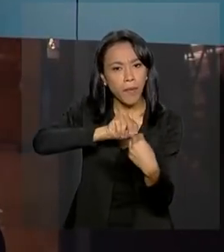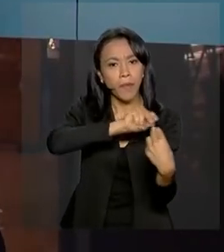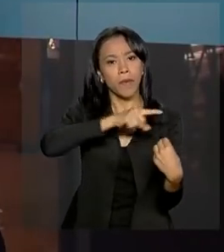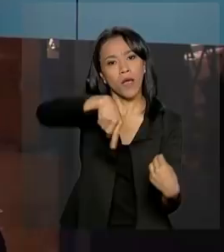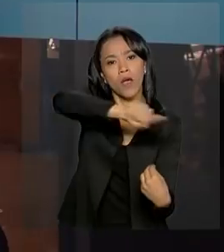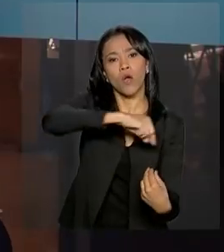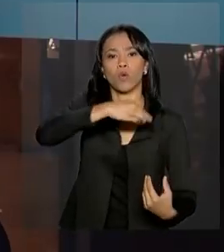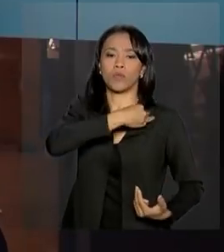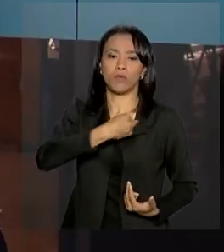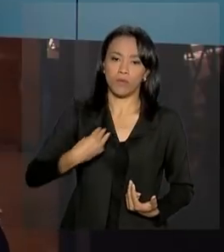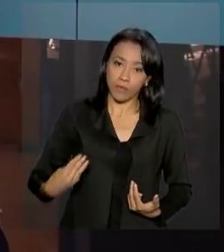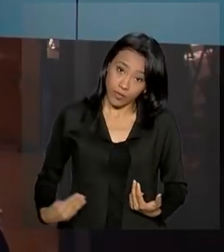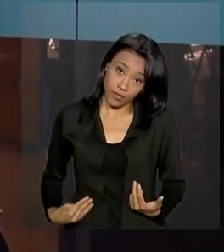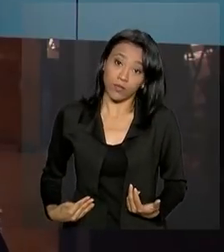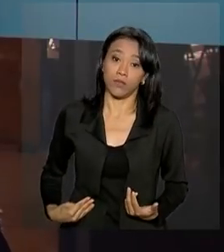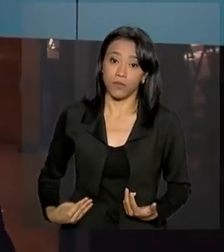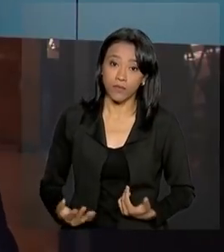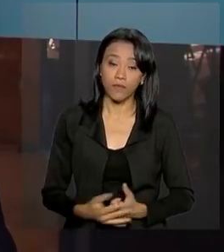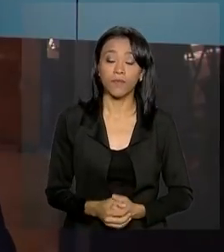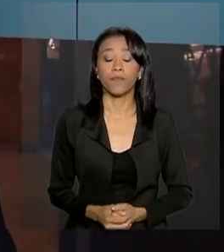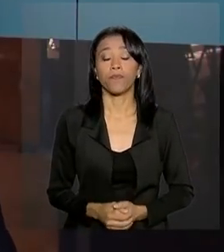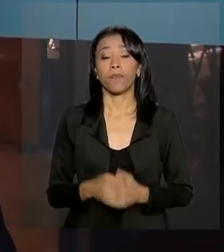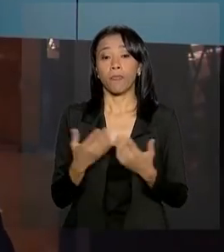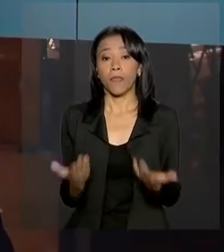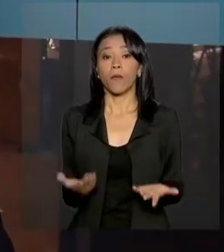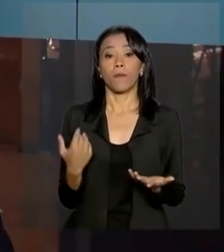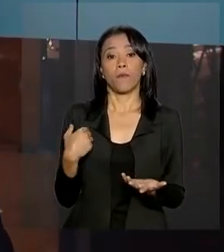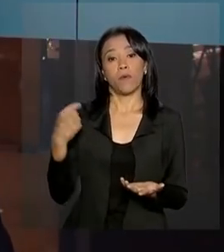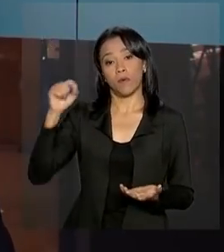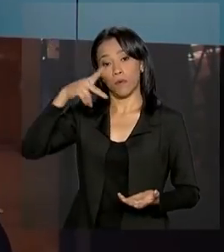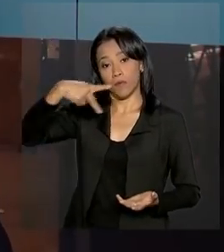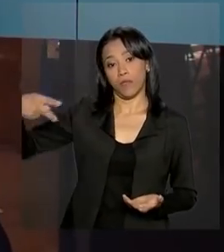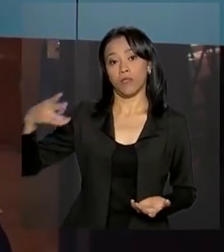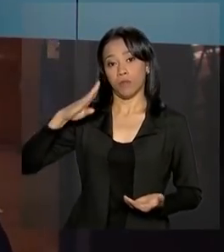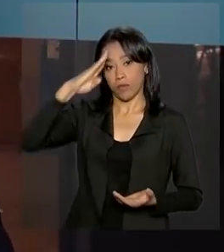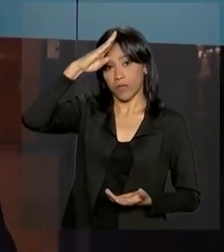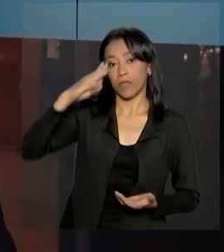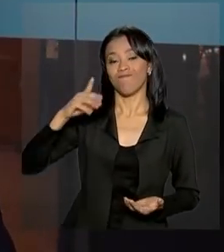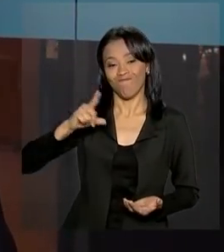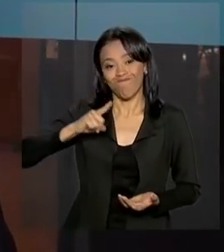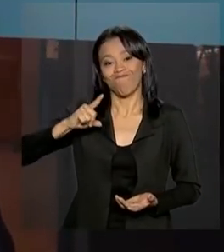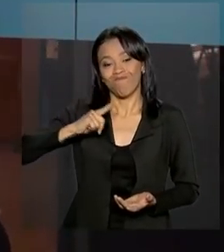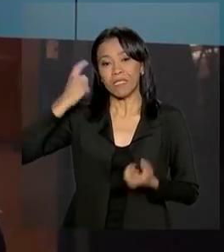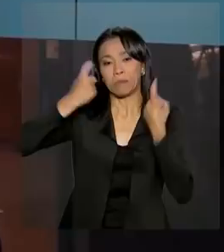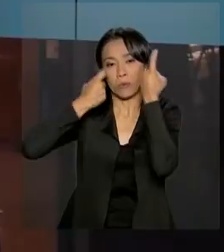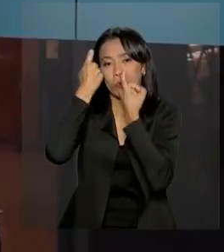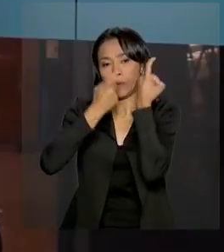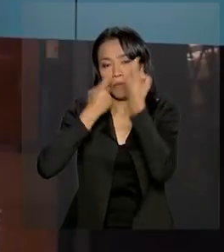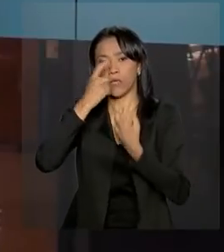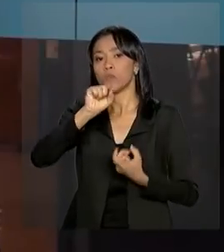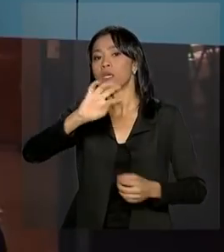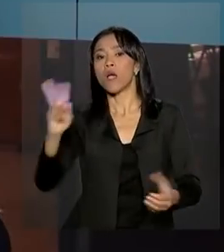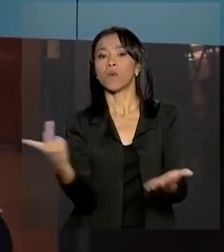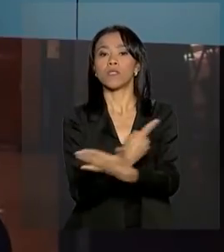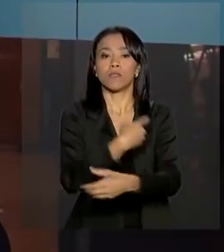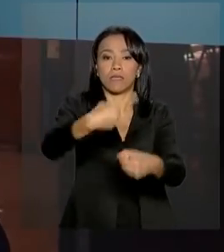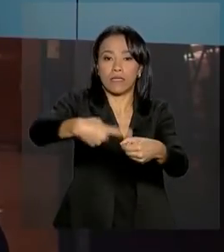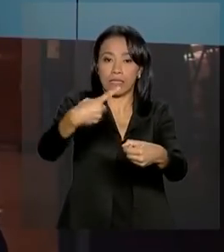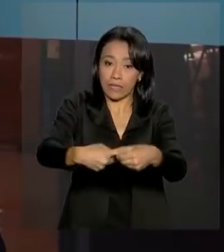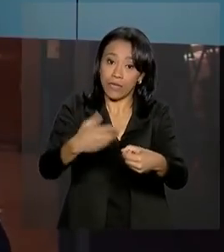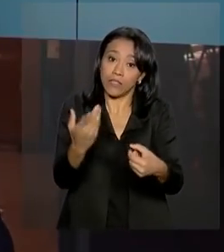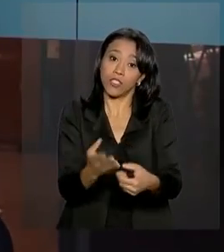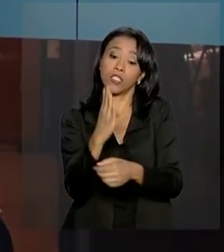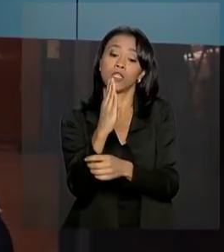aos ministros mais próximos. Ele está principalmente preocupado com a situação em Brumadinho, já